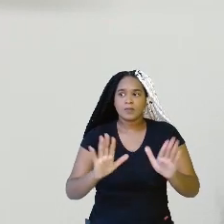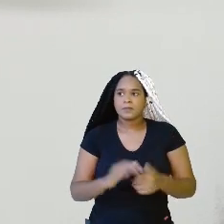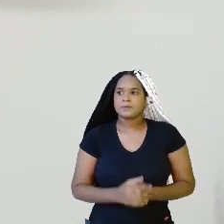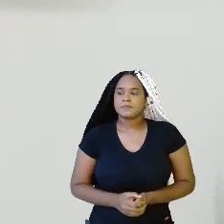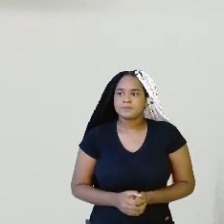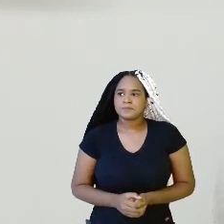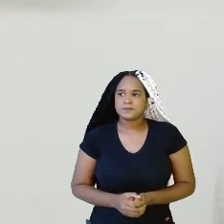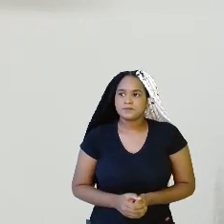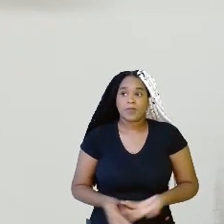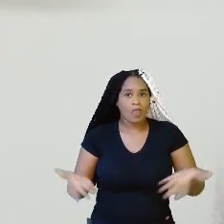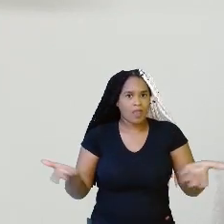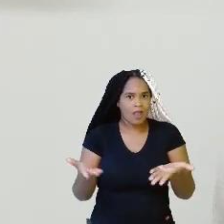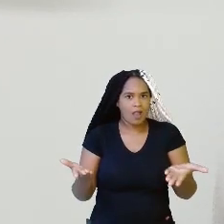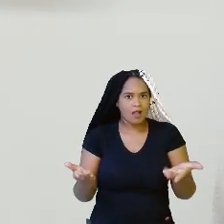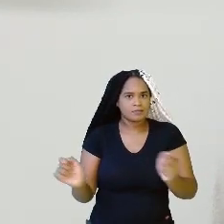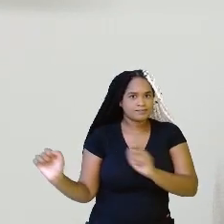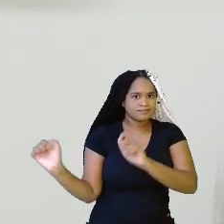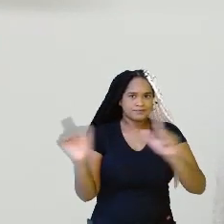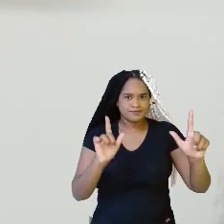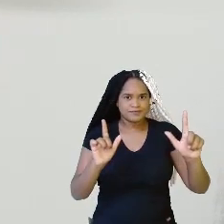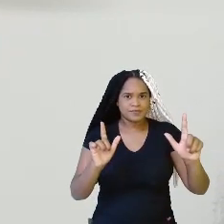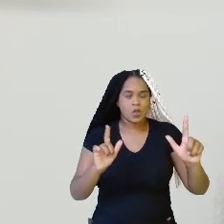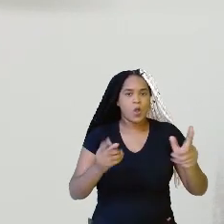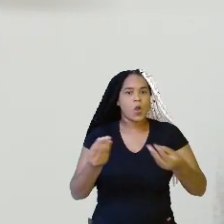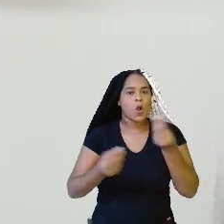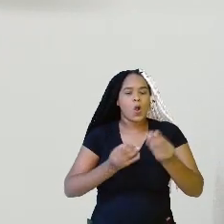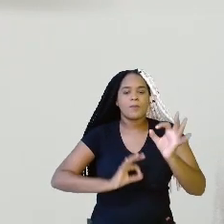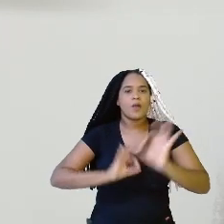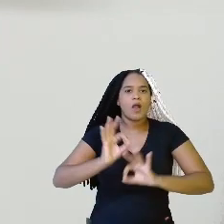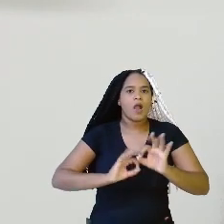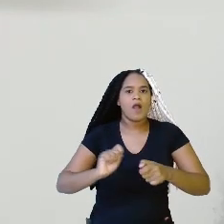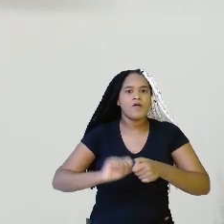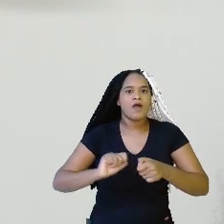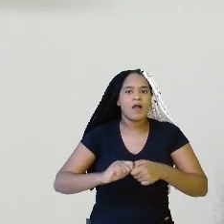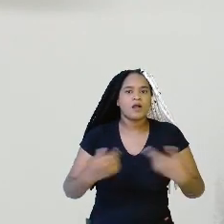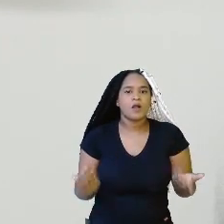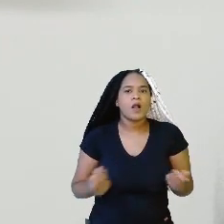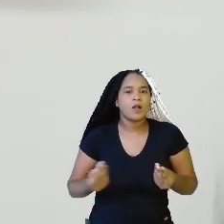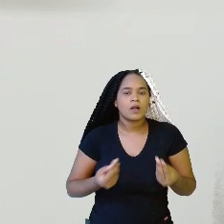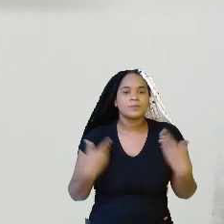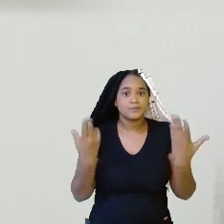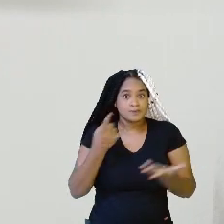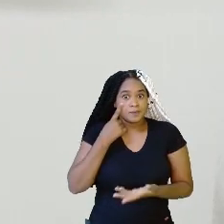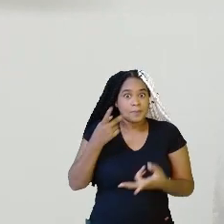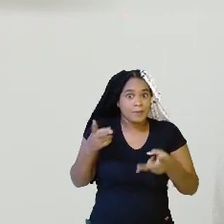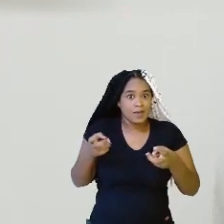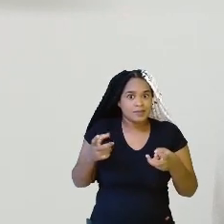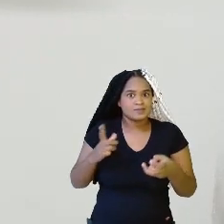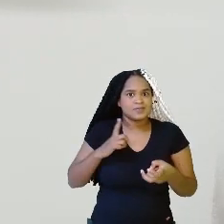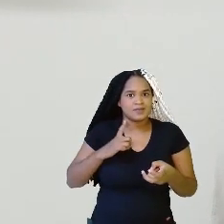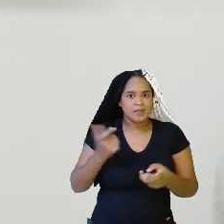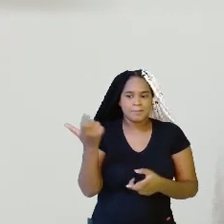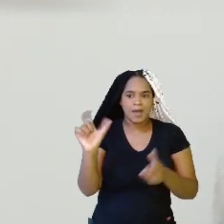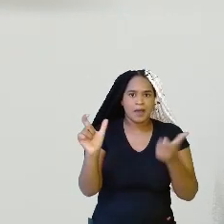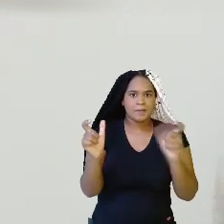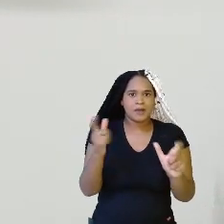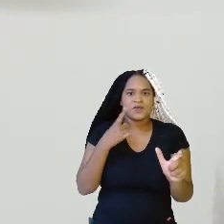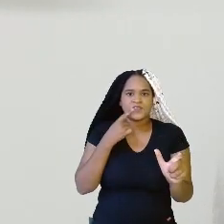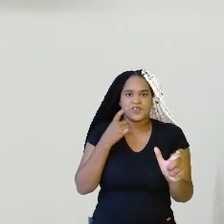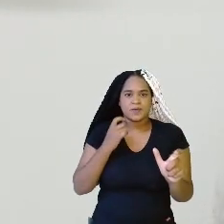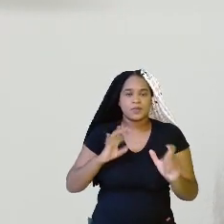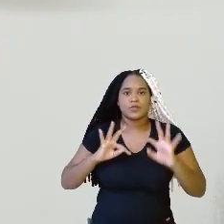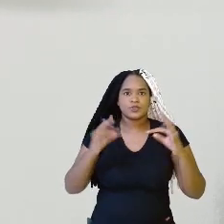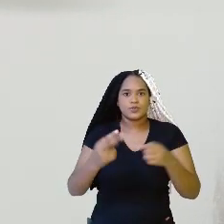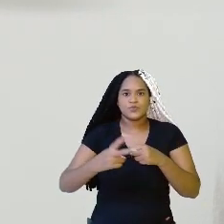Mas, quando nós passamos para o modo de preparo, observe que já estão em vermelho todos